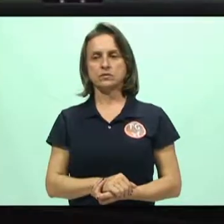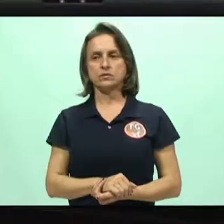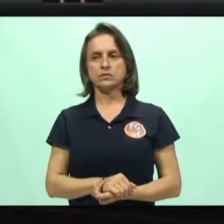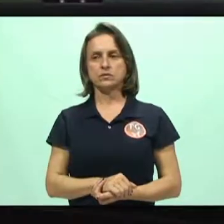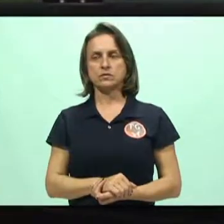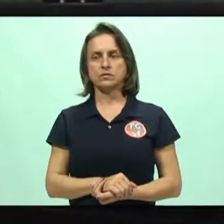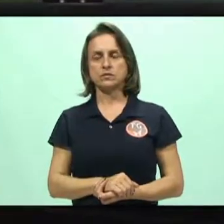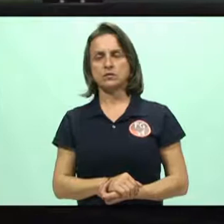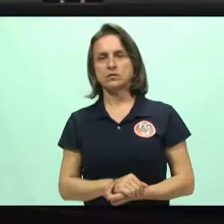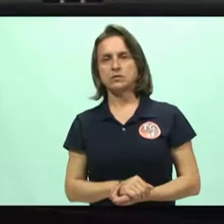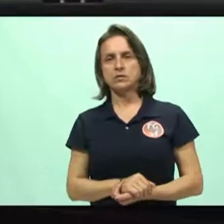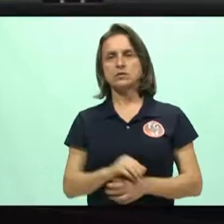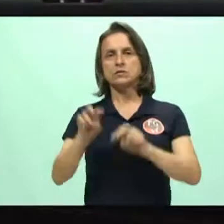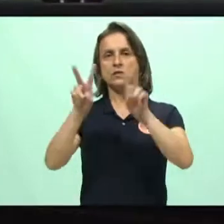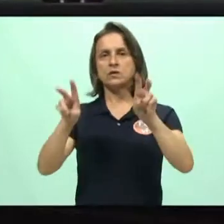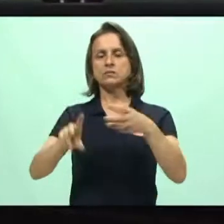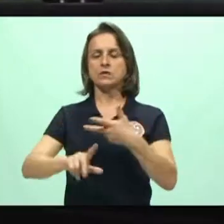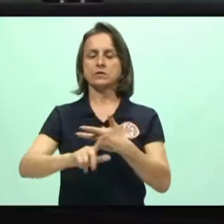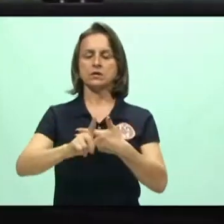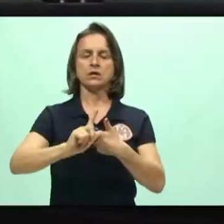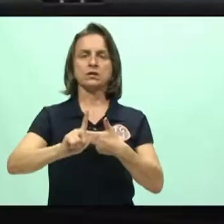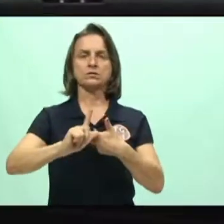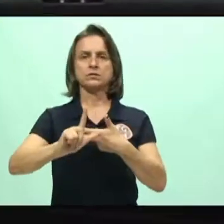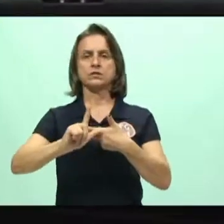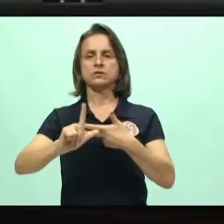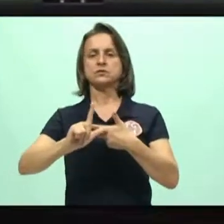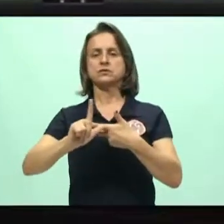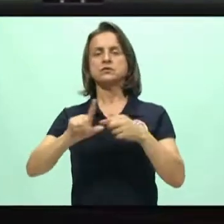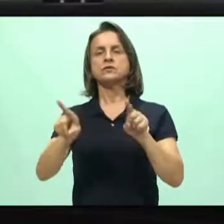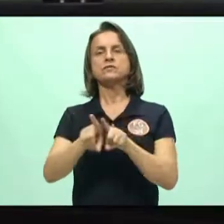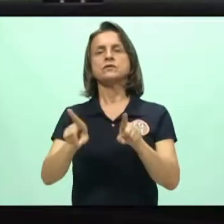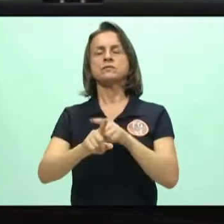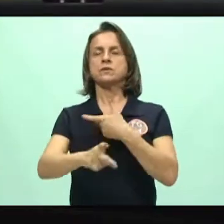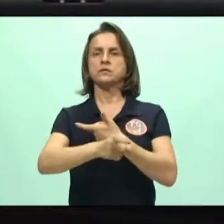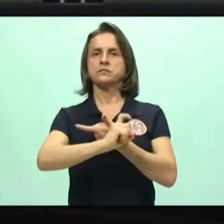matéria do legislativo e do executivo